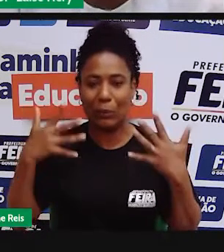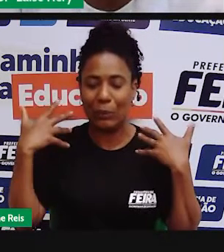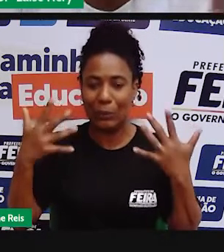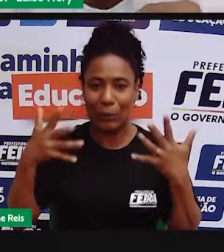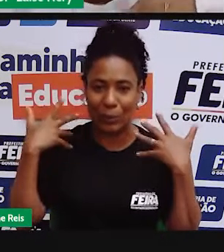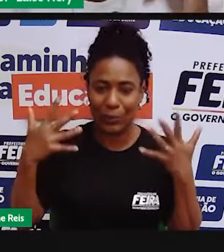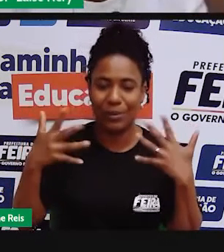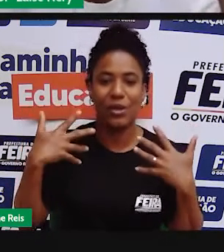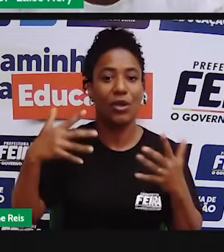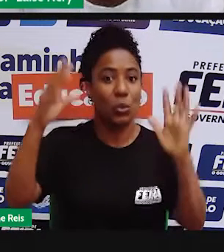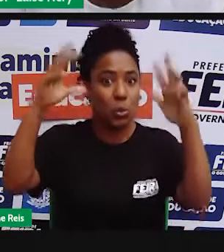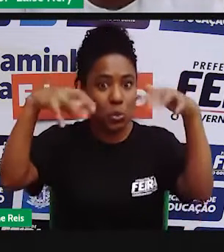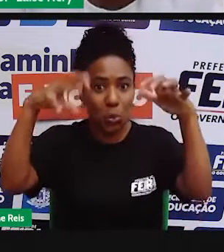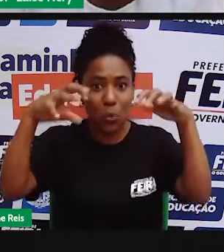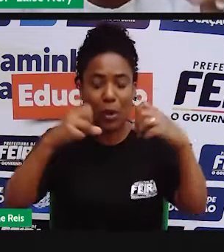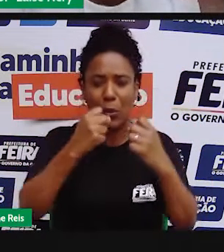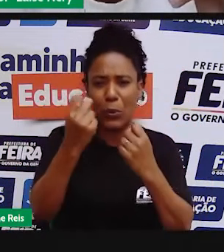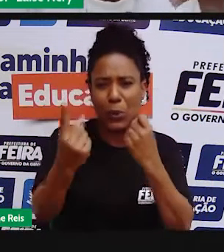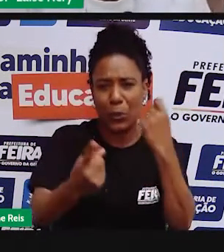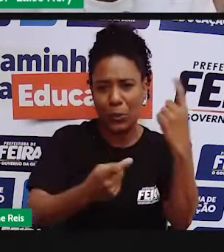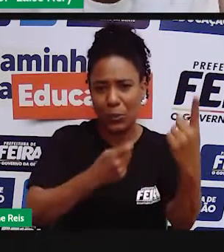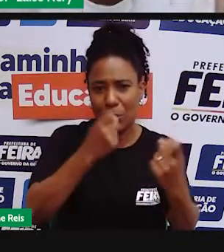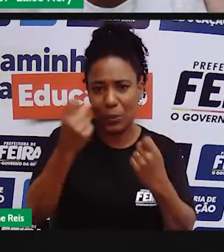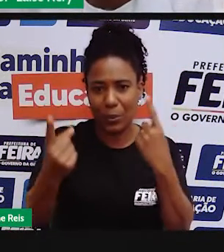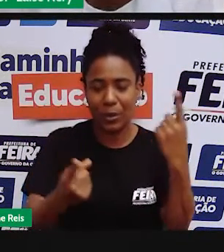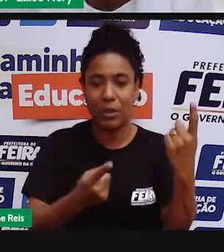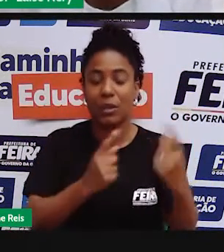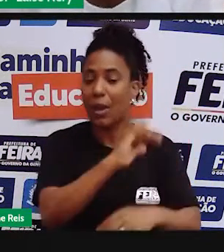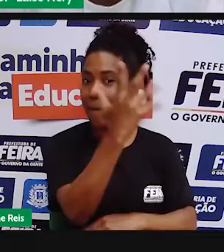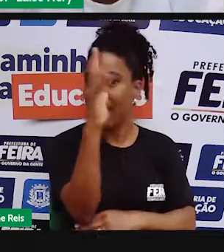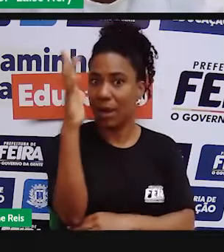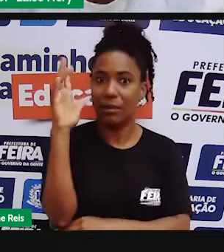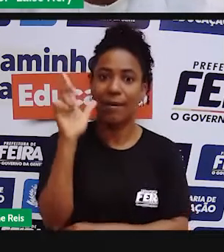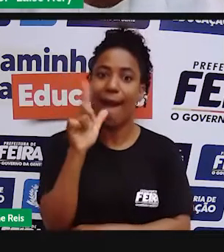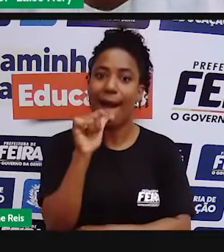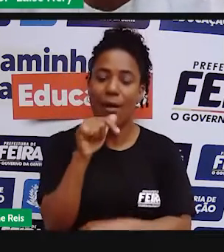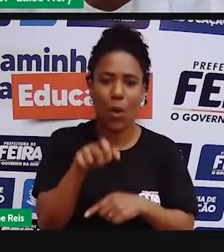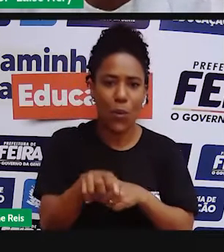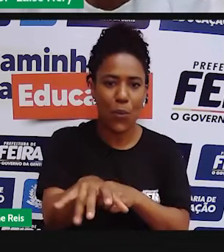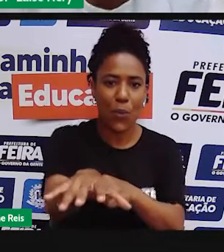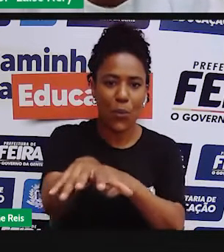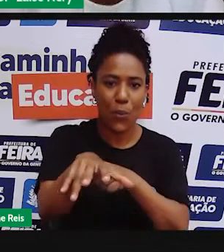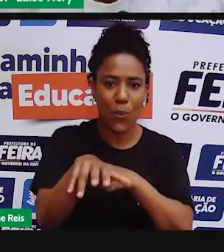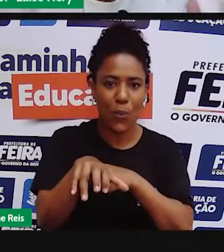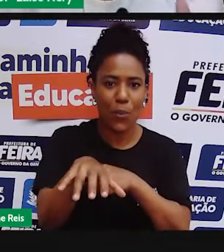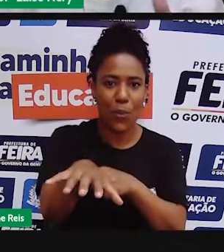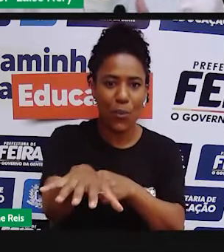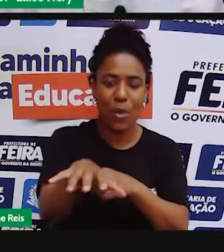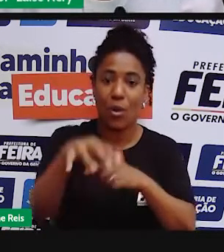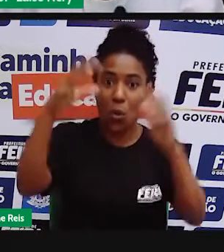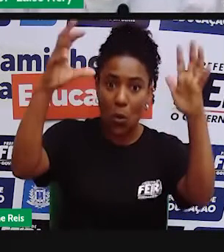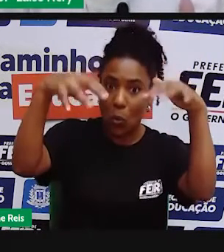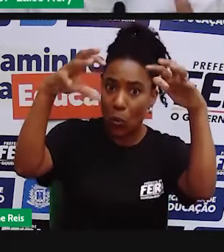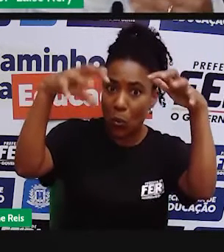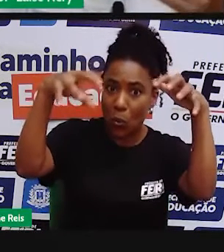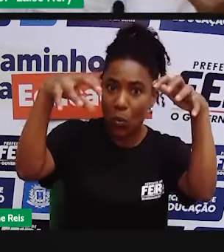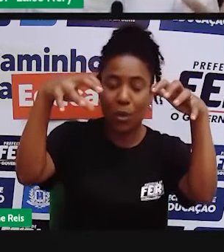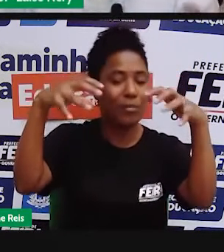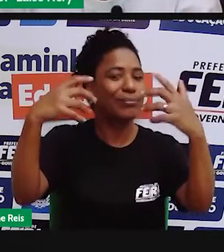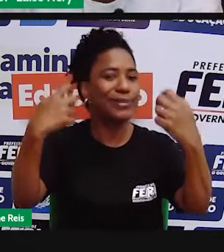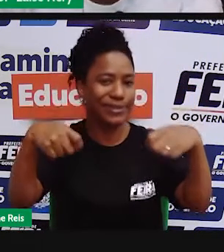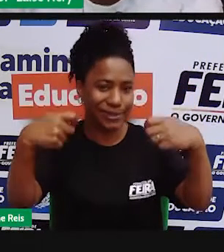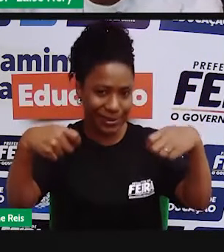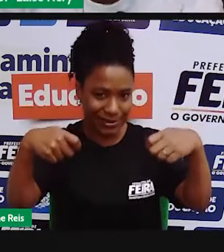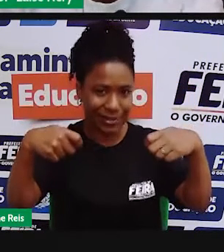muito calor, que chove pouco, é uma planta que não precisa de muita água. Agora, se for uma planta que precisa de